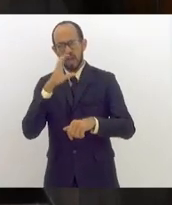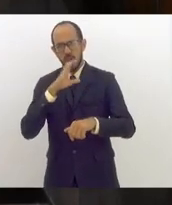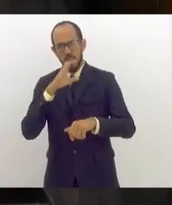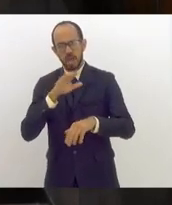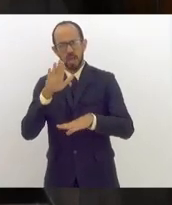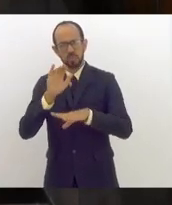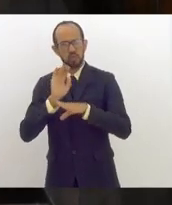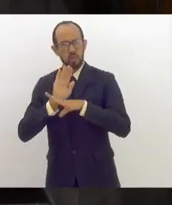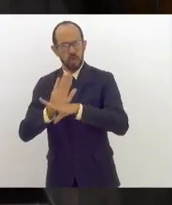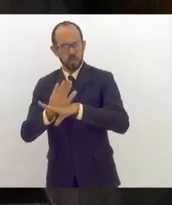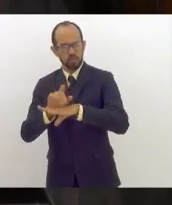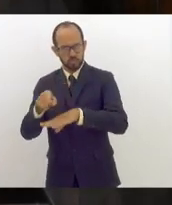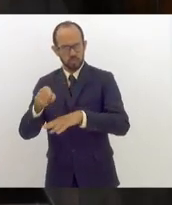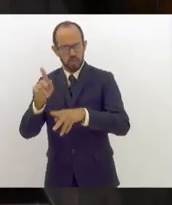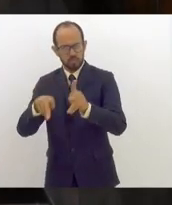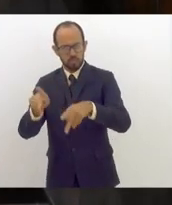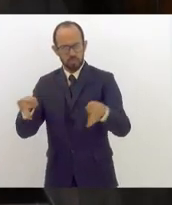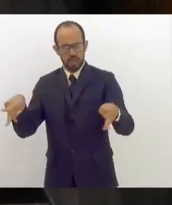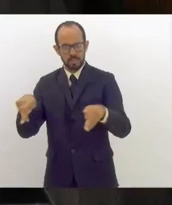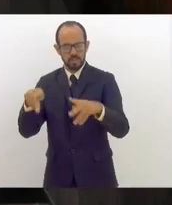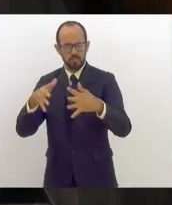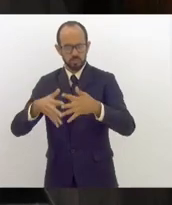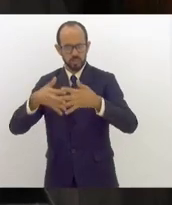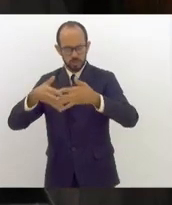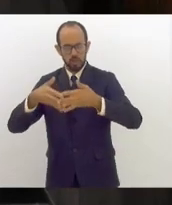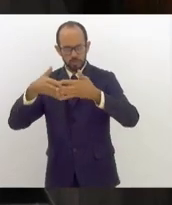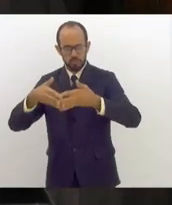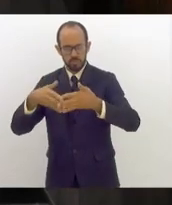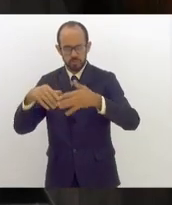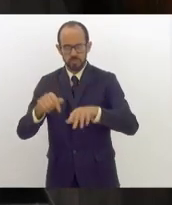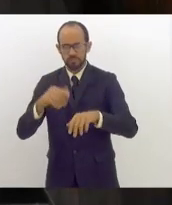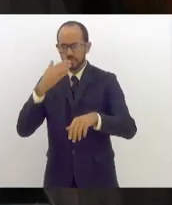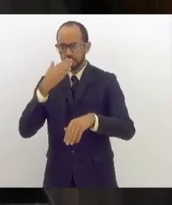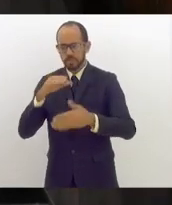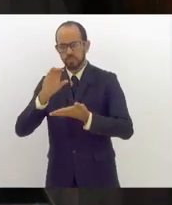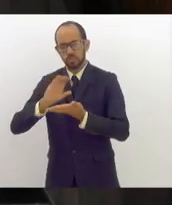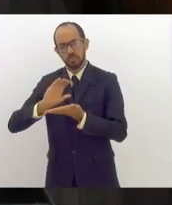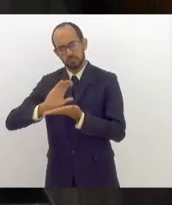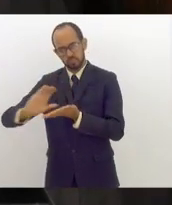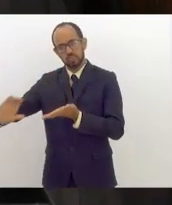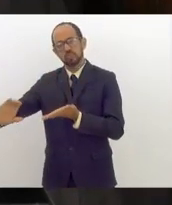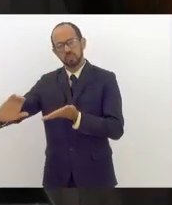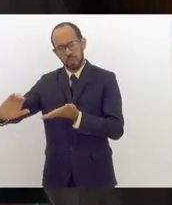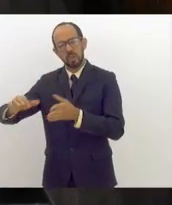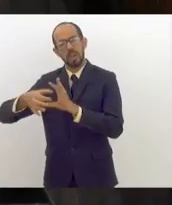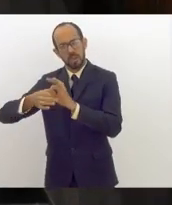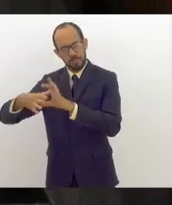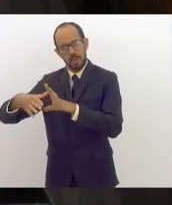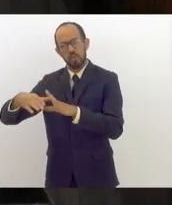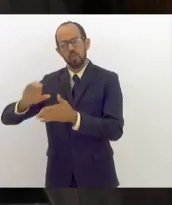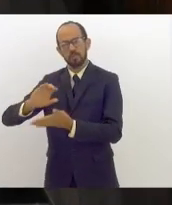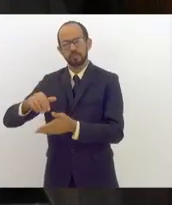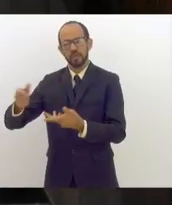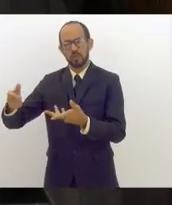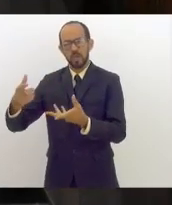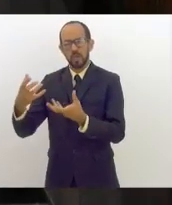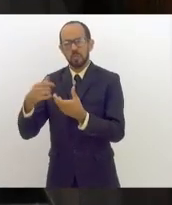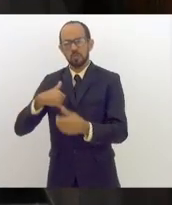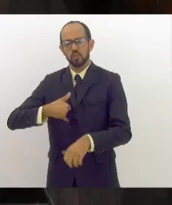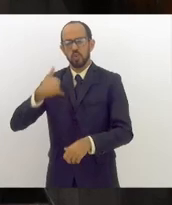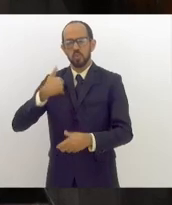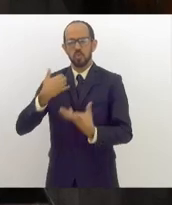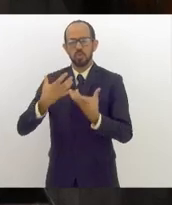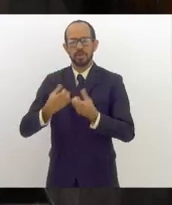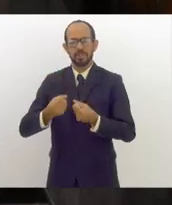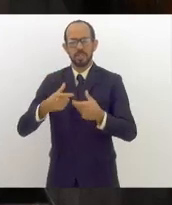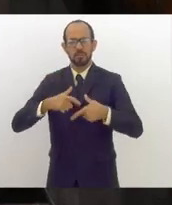vossa excelência libera o recurso do fundo especial para que você reconstruir da cidade então é com muito orgulho que eu recebo a medalha vindo de vossa excelência para